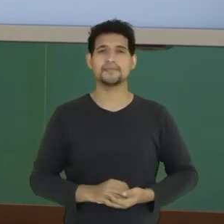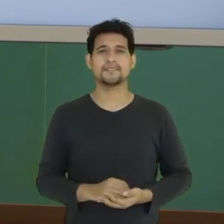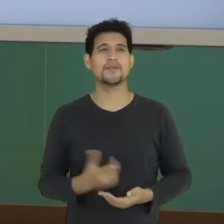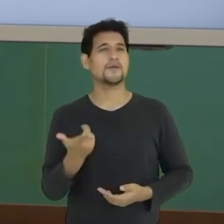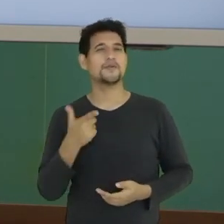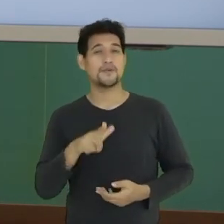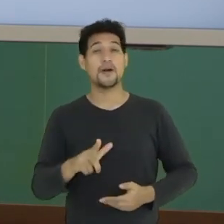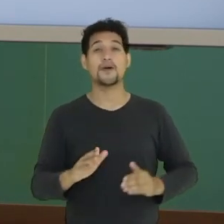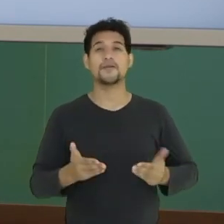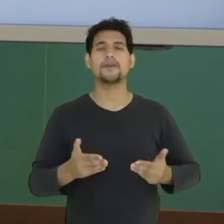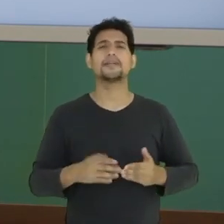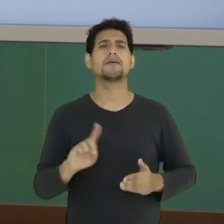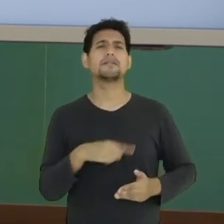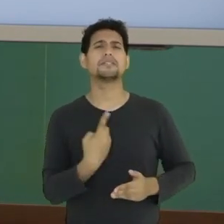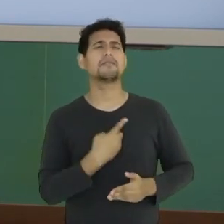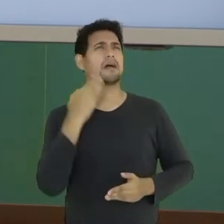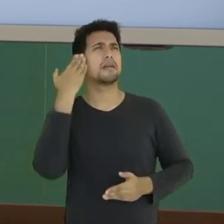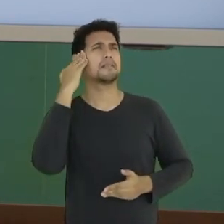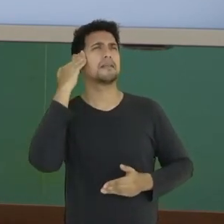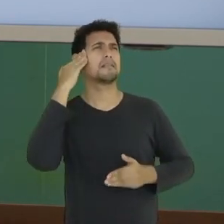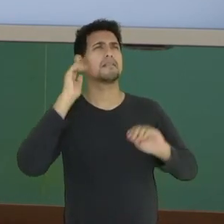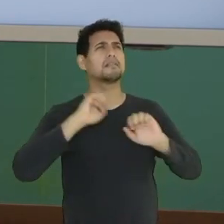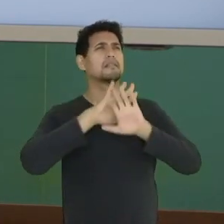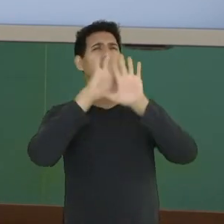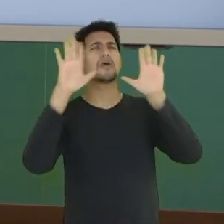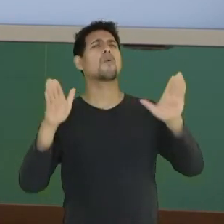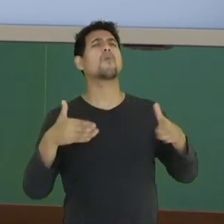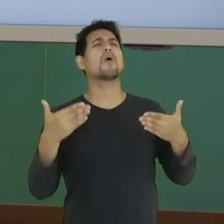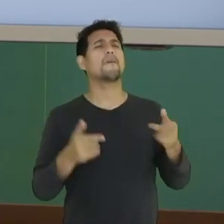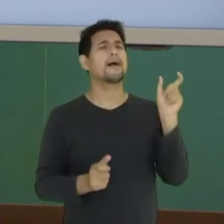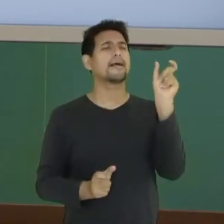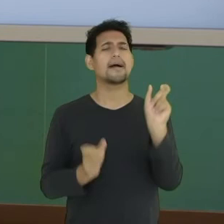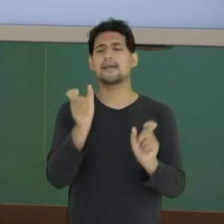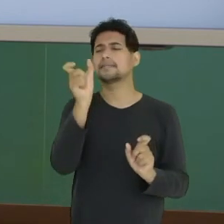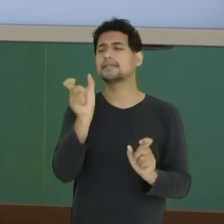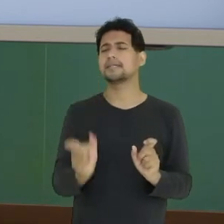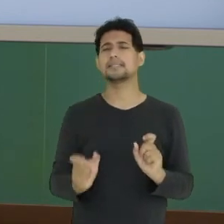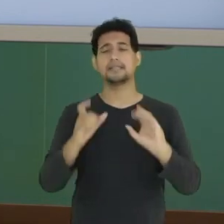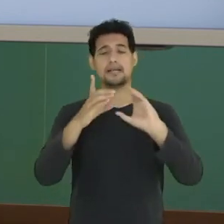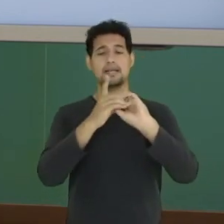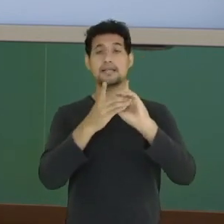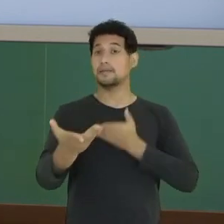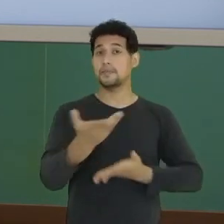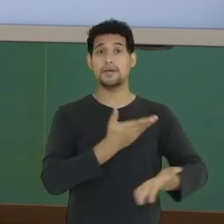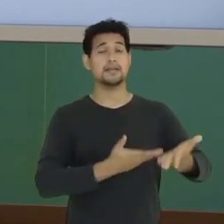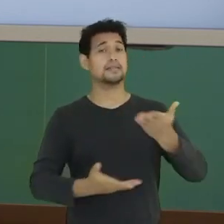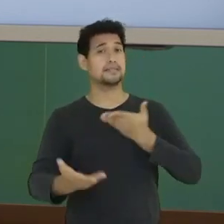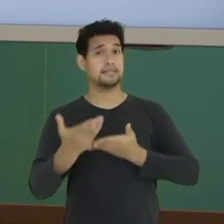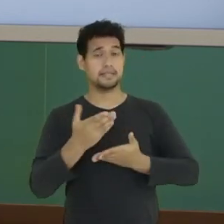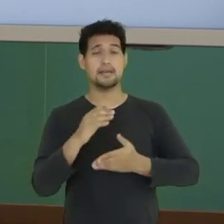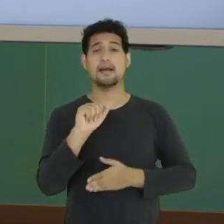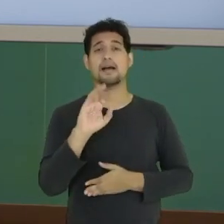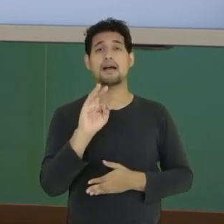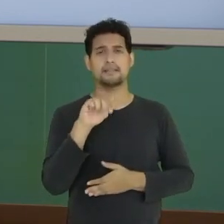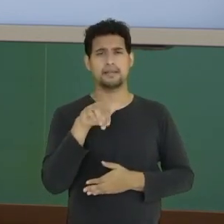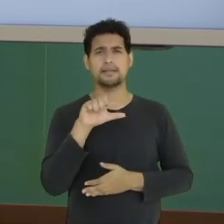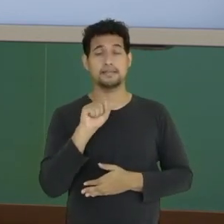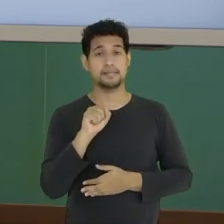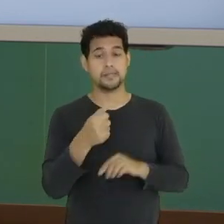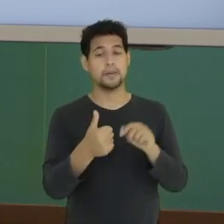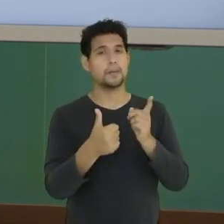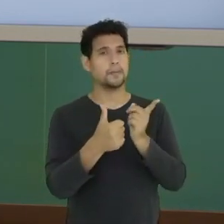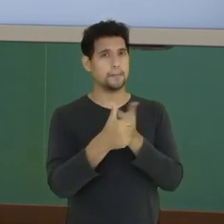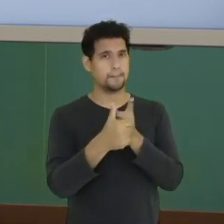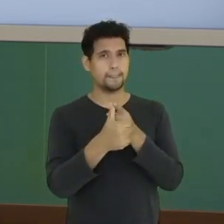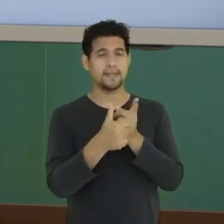continuando aqui, então, para entender mais algumas características da democracia ateniense. A primeira delas, a